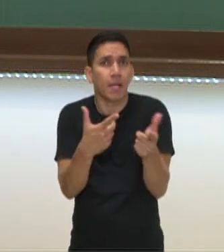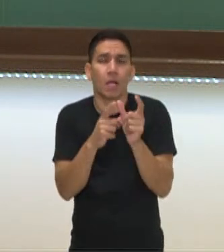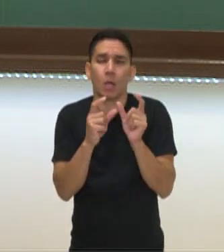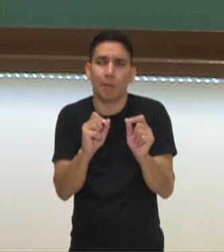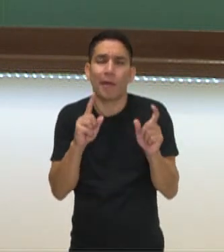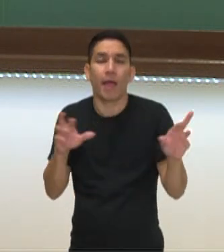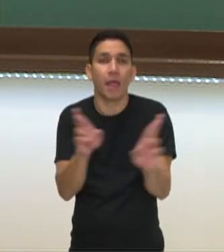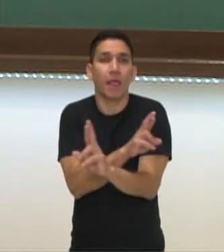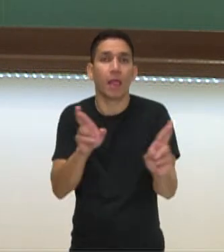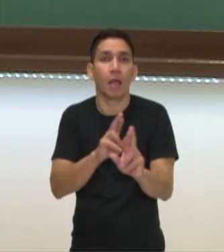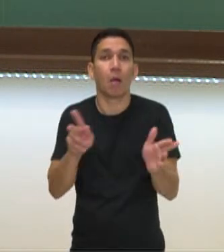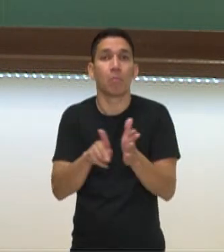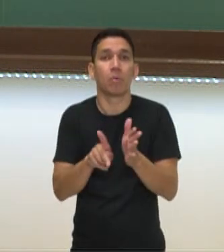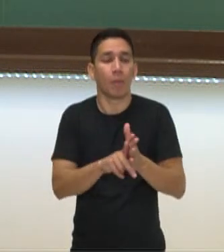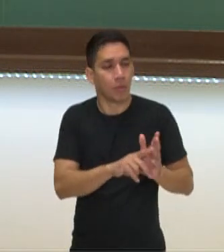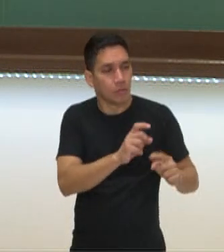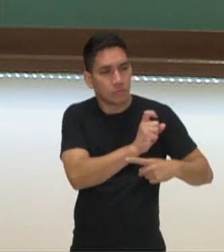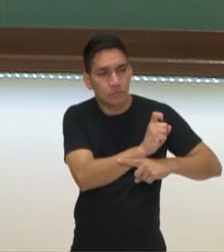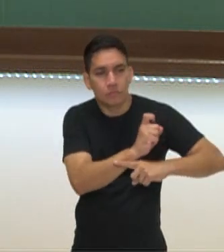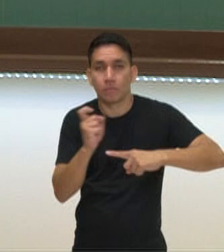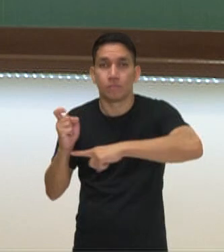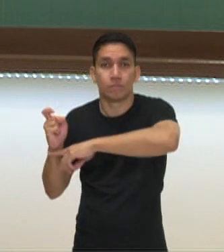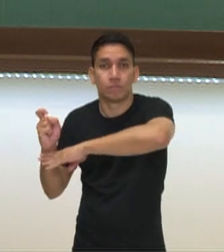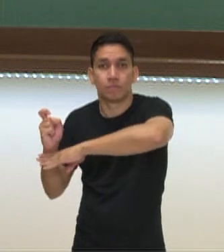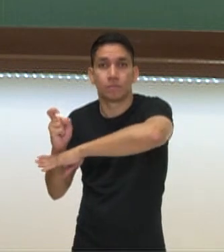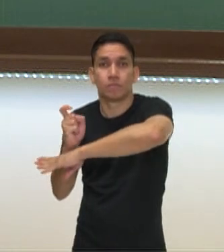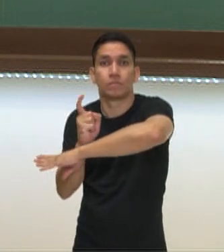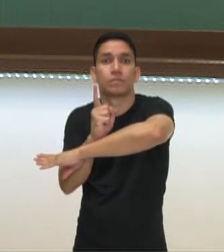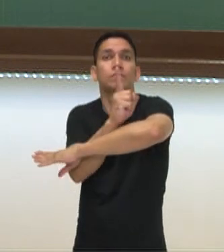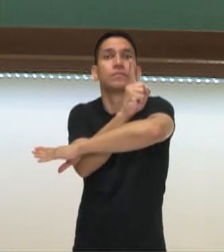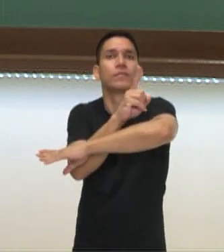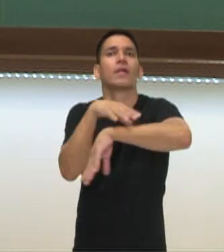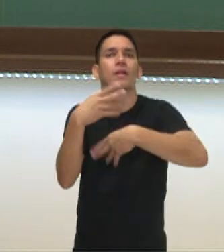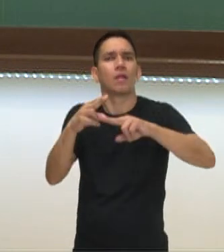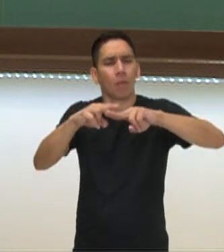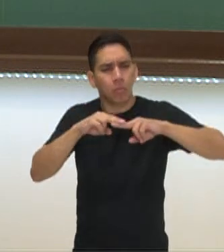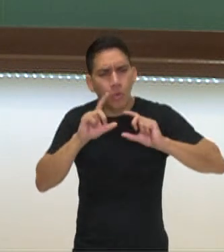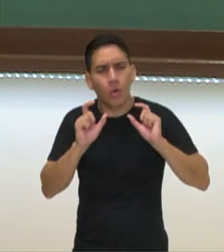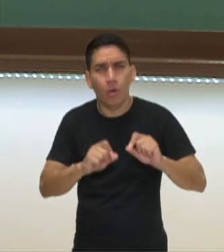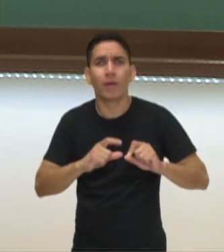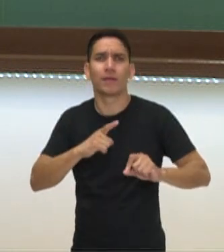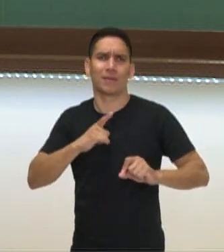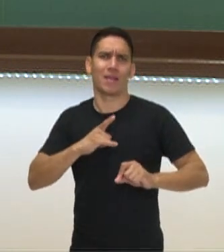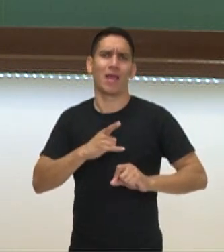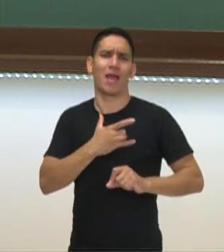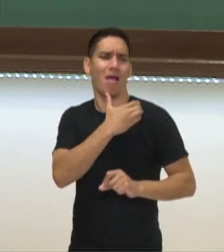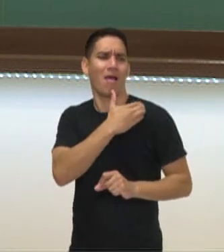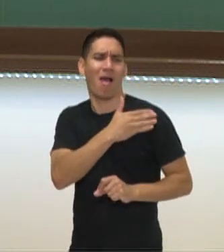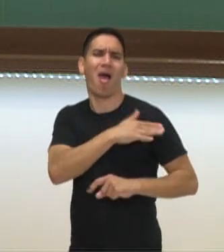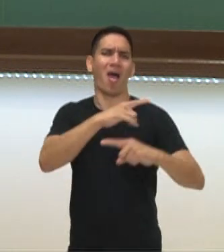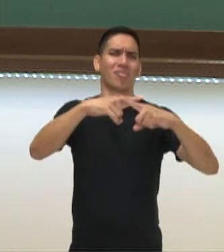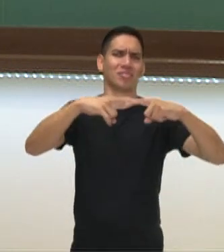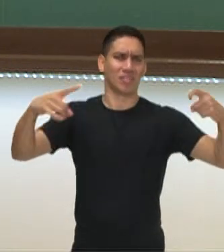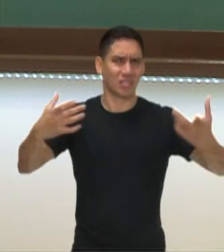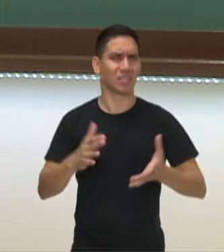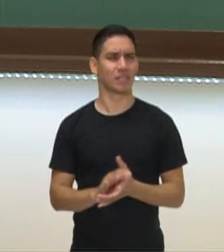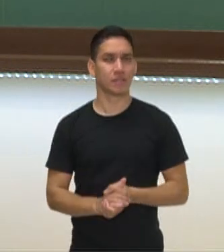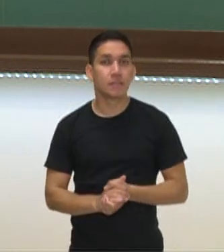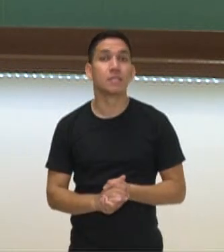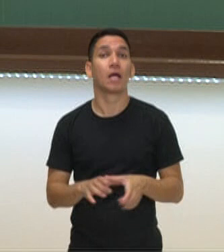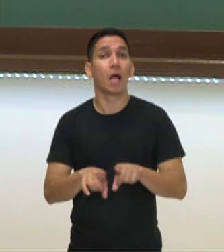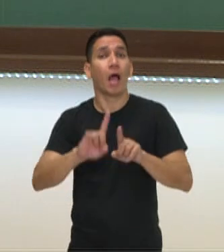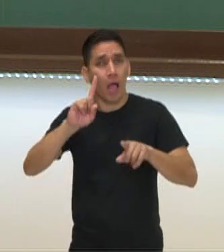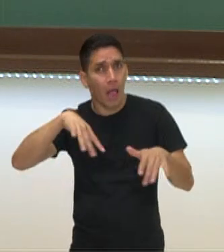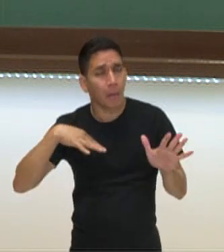bastante relacionado ao evolucionismo. Então, a teoria dos evolucionistas, o racismo científico, era uma grande marca